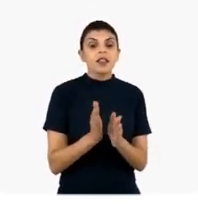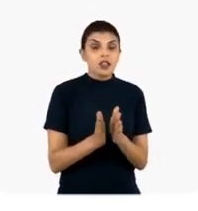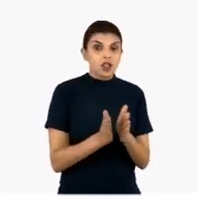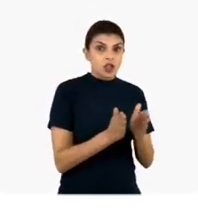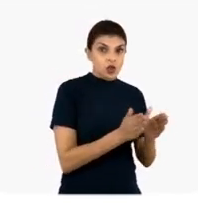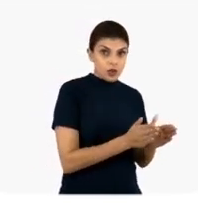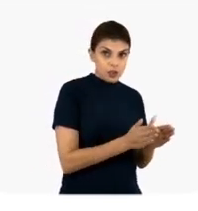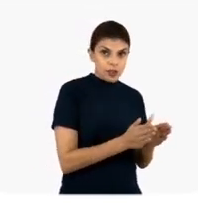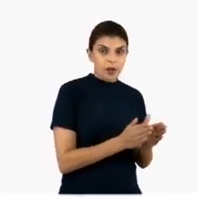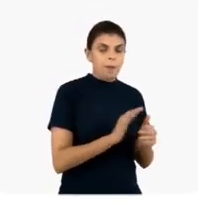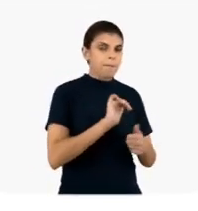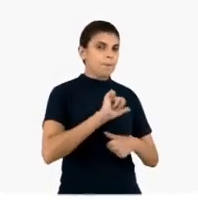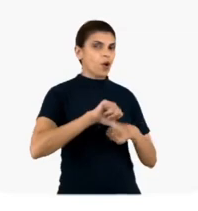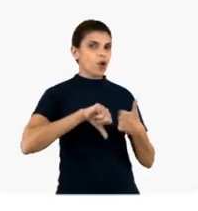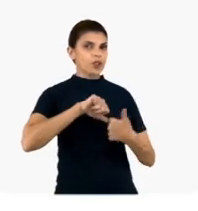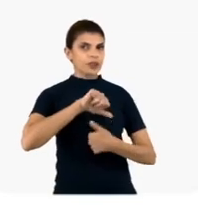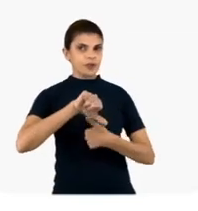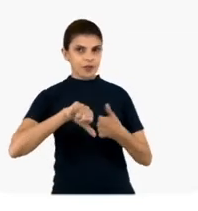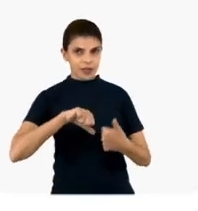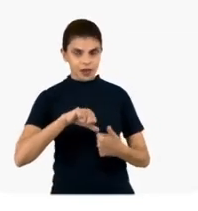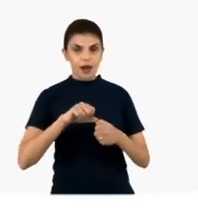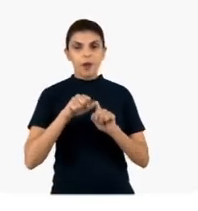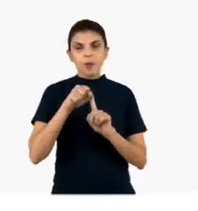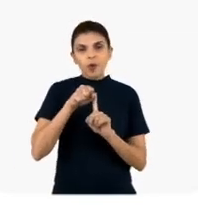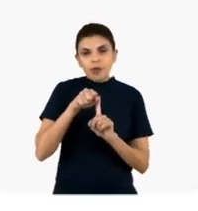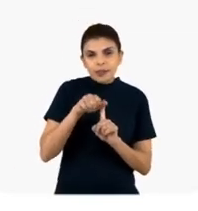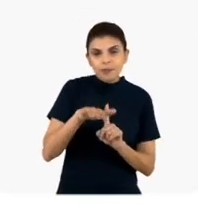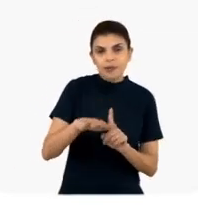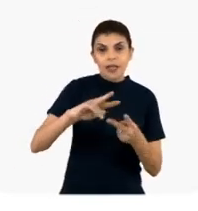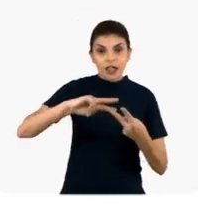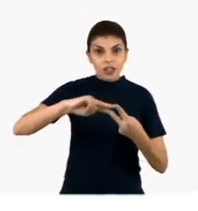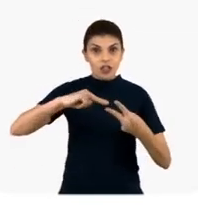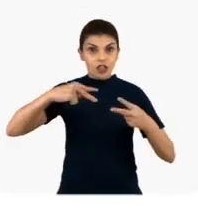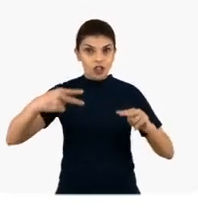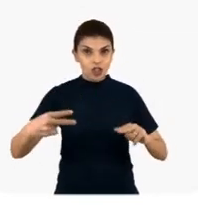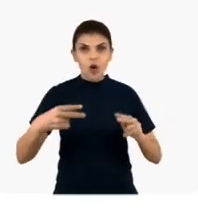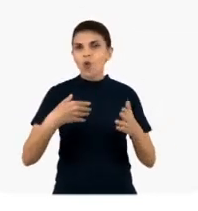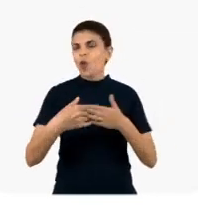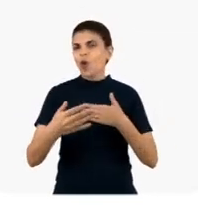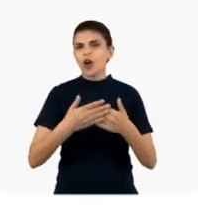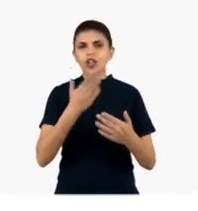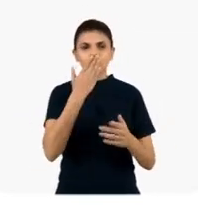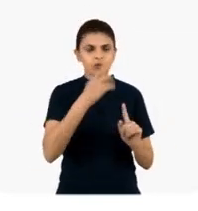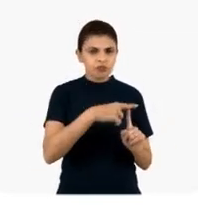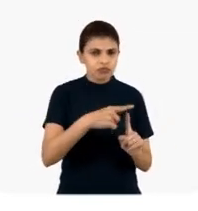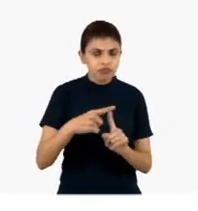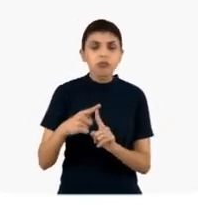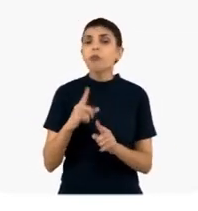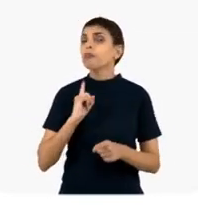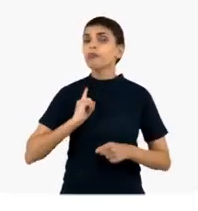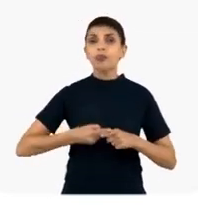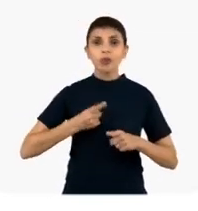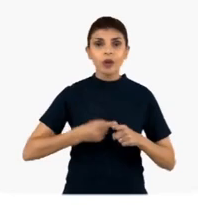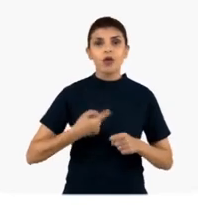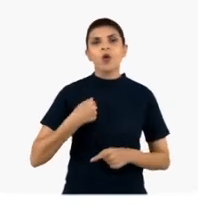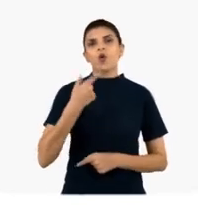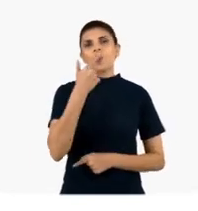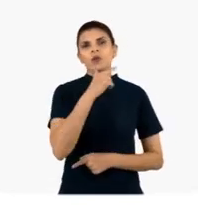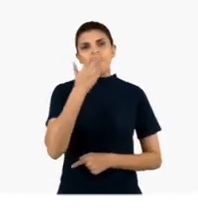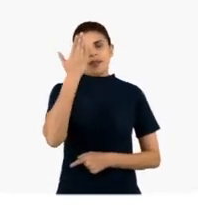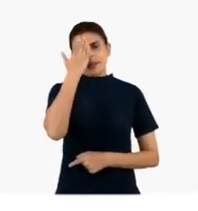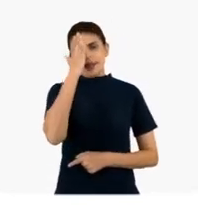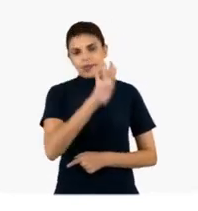isolar, modificar, multiplicar genes de qualquer microorganismo. Por quê? Porque eu